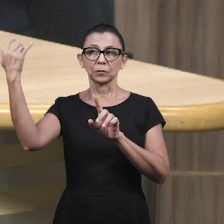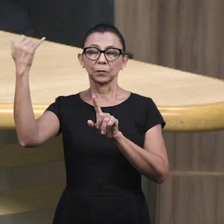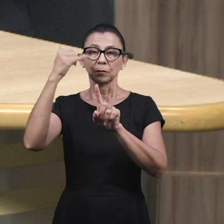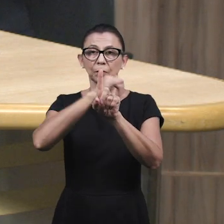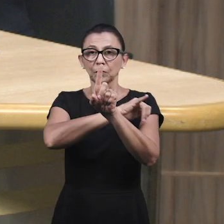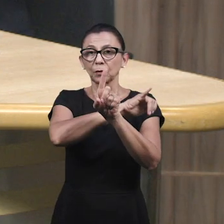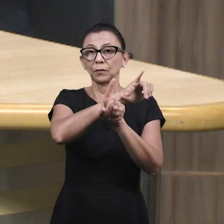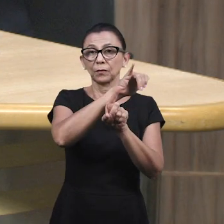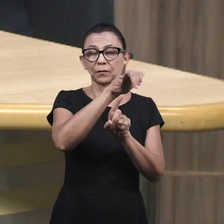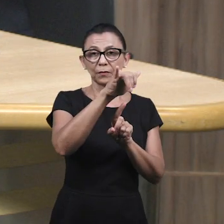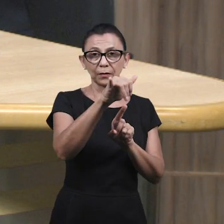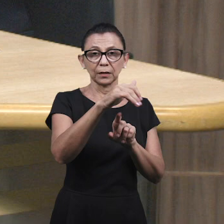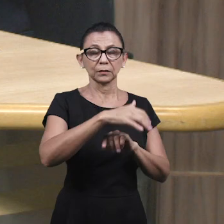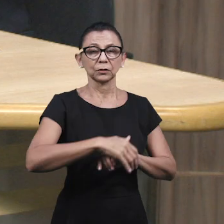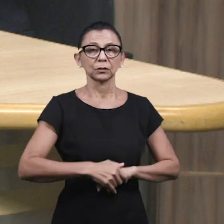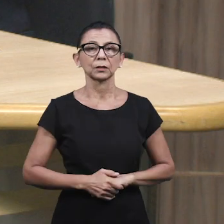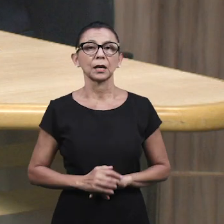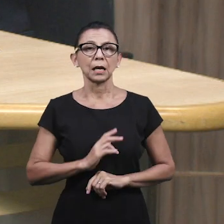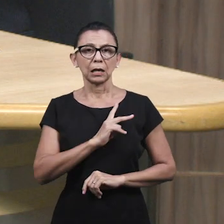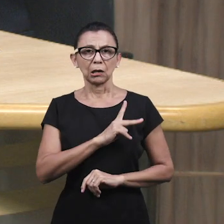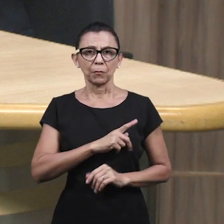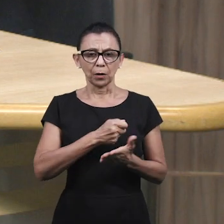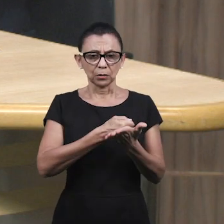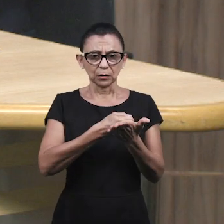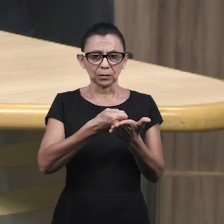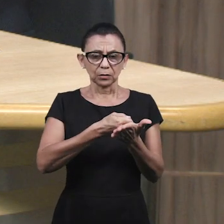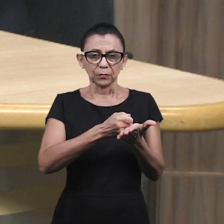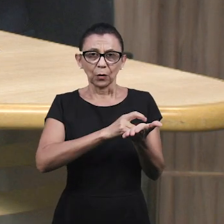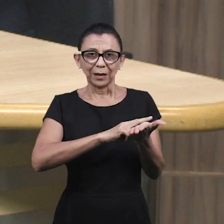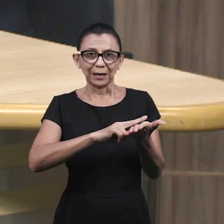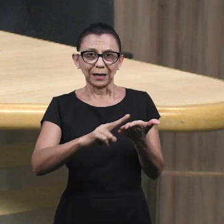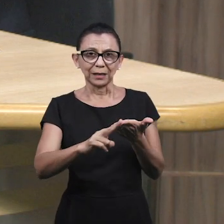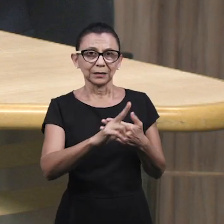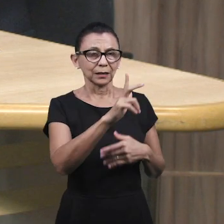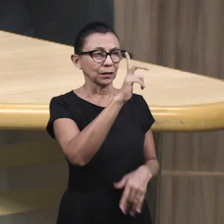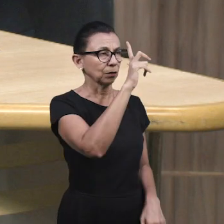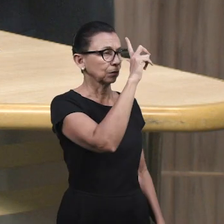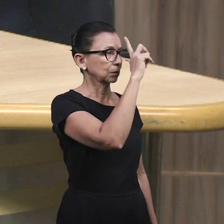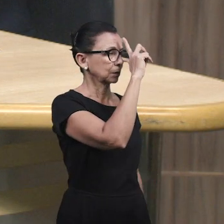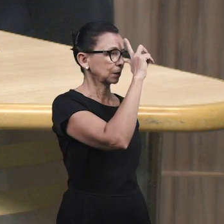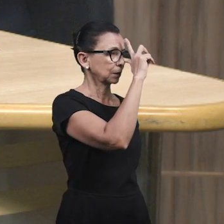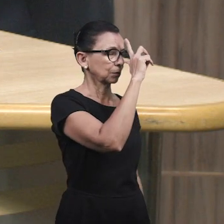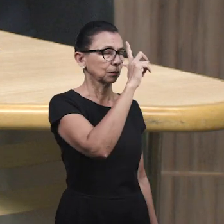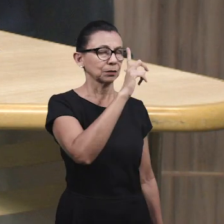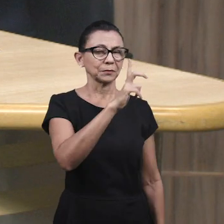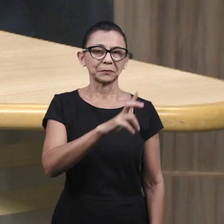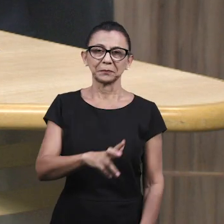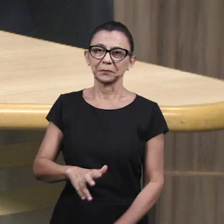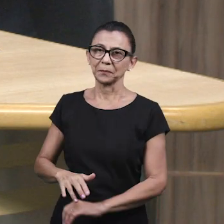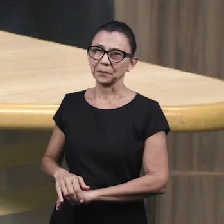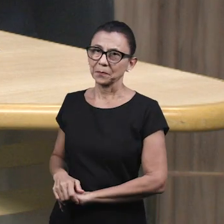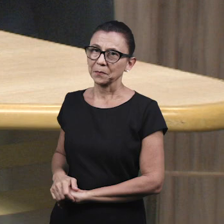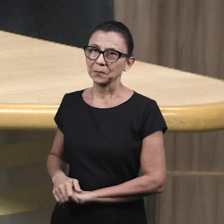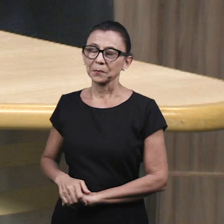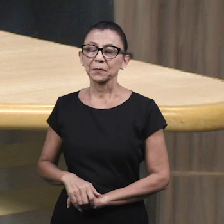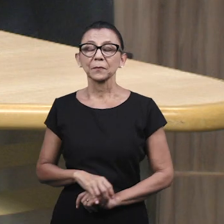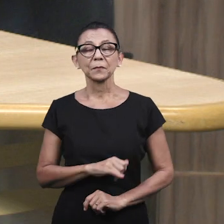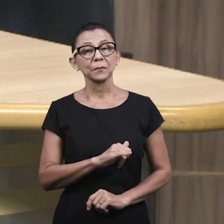aos gregos que são pagãos. Está escrevendo aos gregos. Então o que ele diz aos gregos? Ele diz